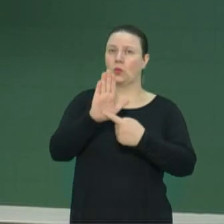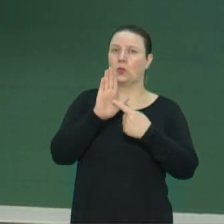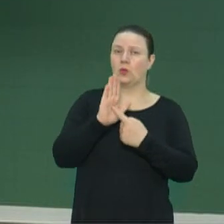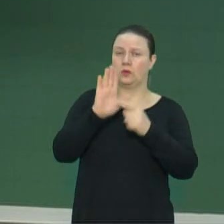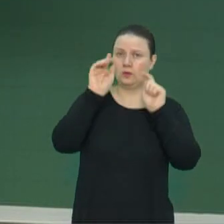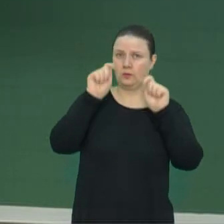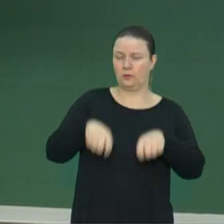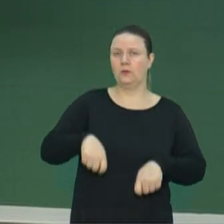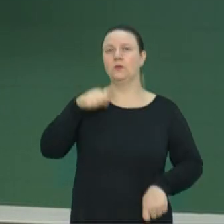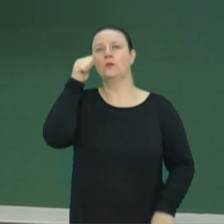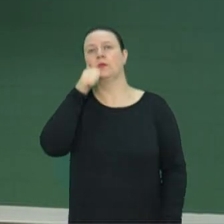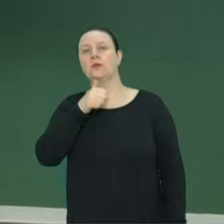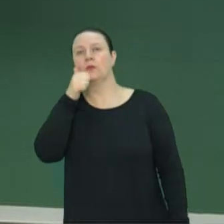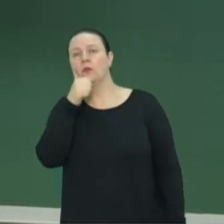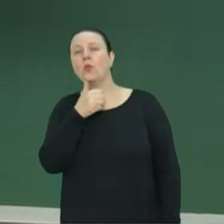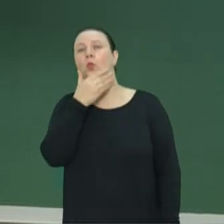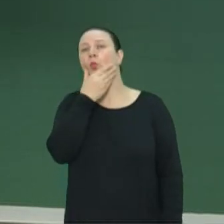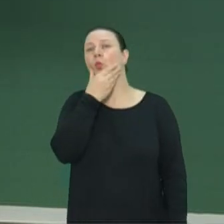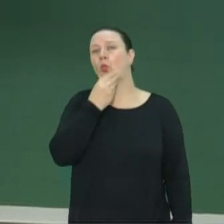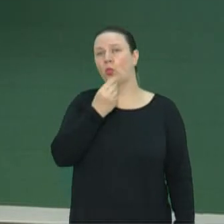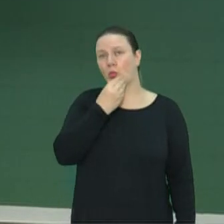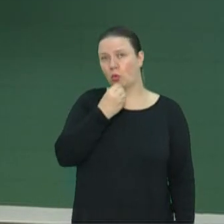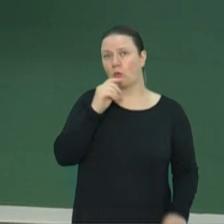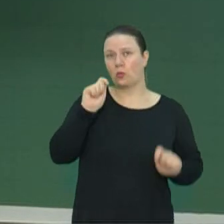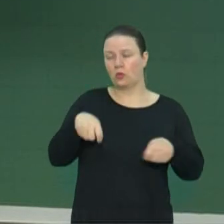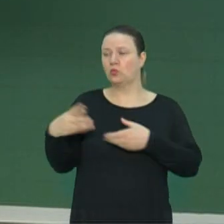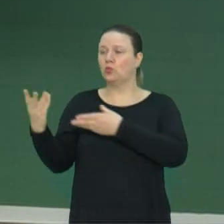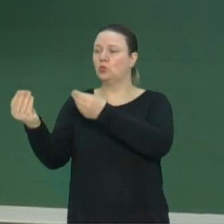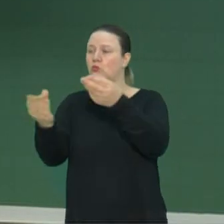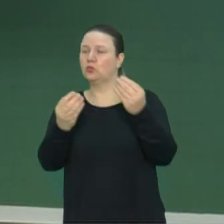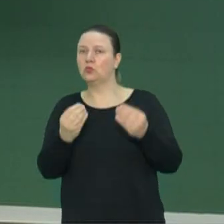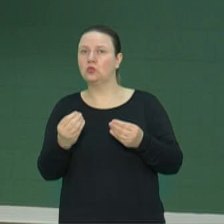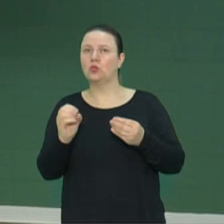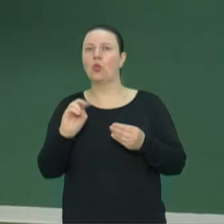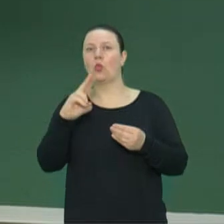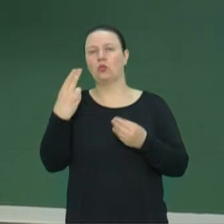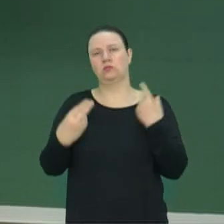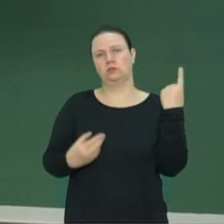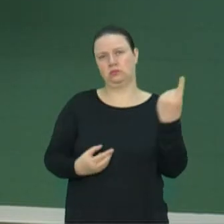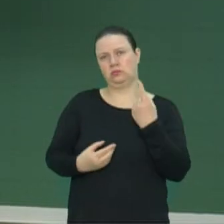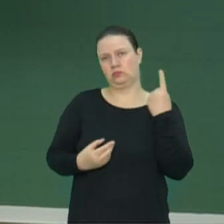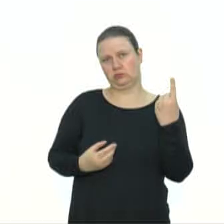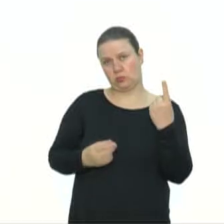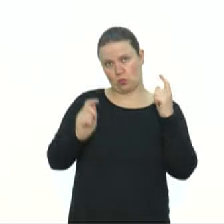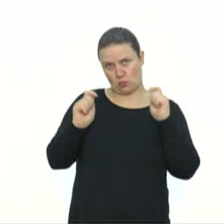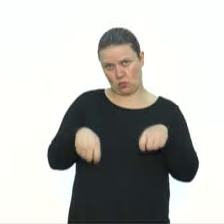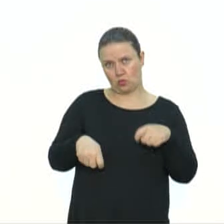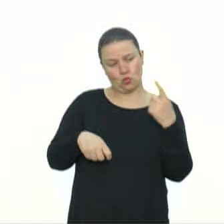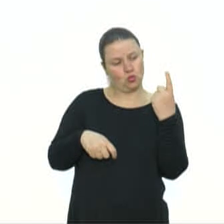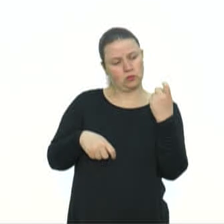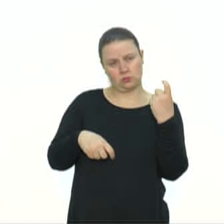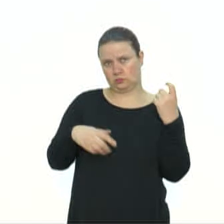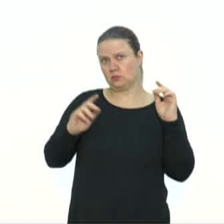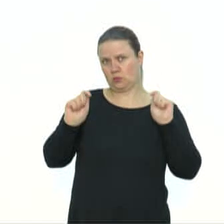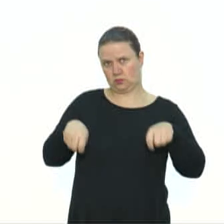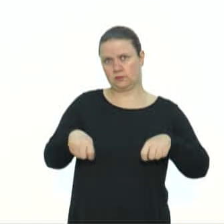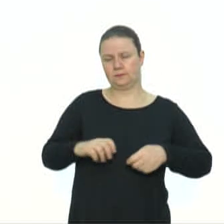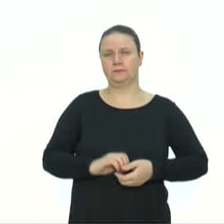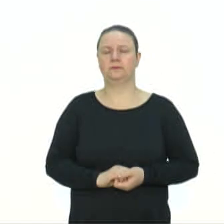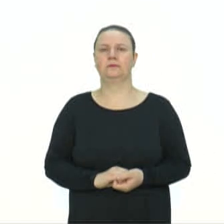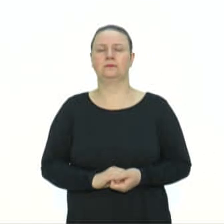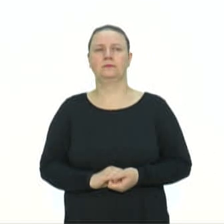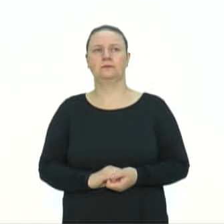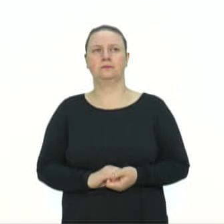podem ser feminino, masculino, estarem no plural ou no singular. B. As palavras